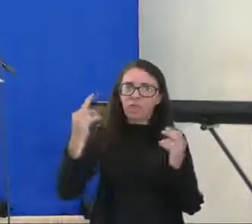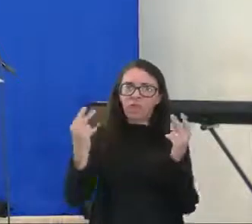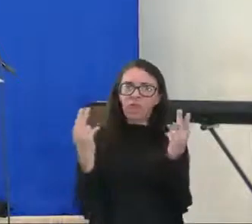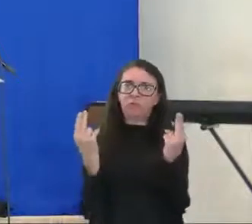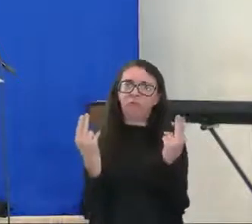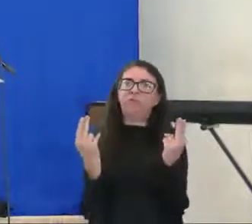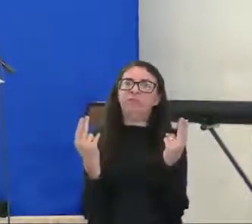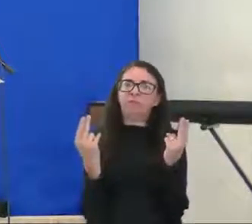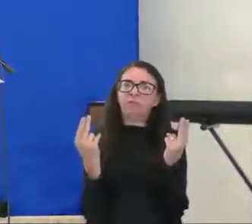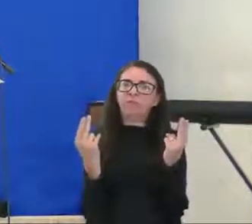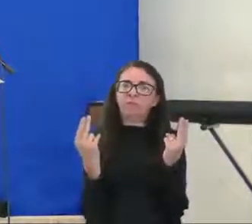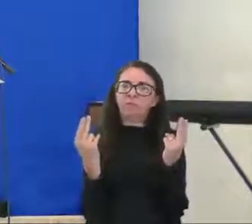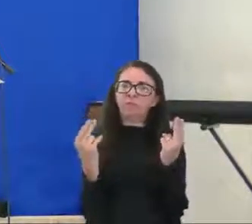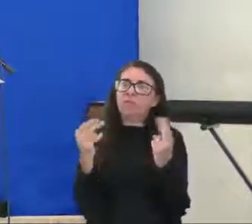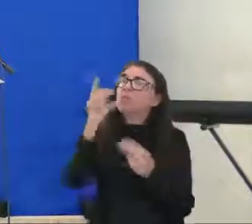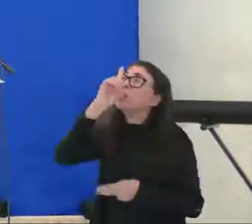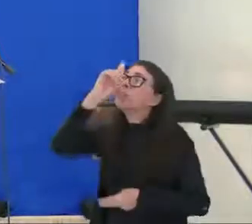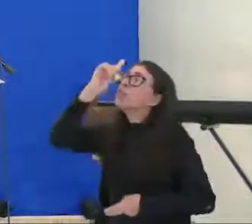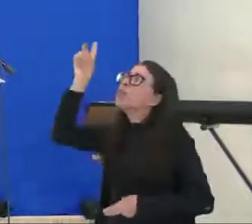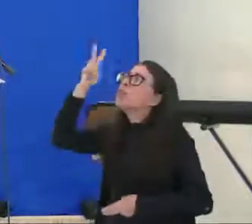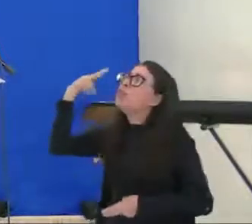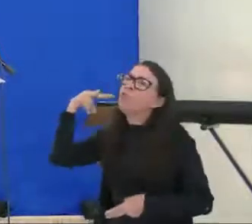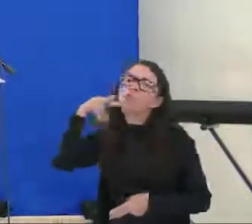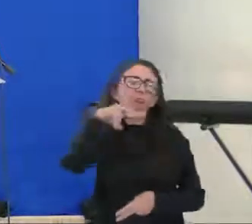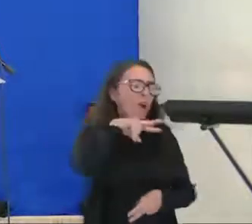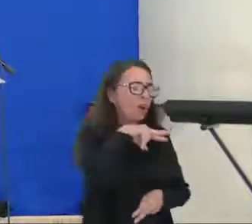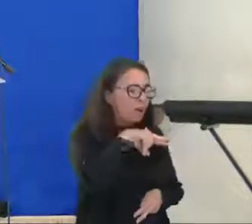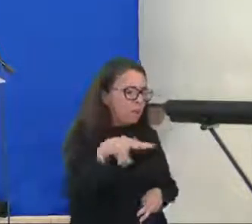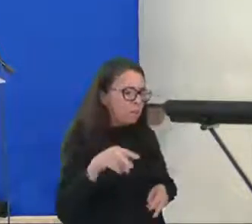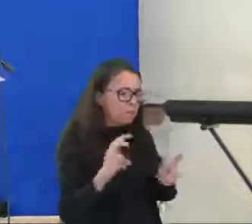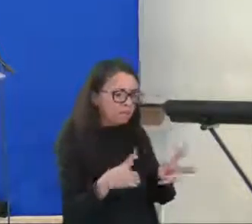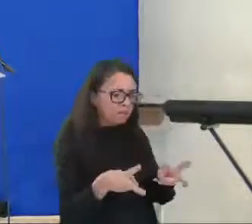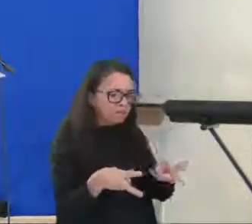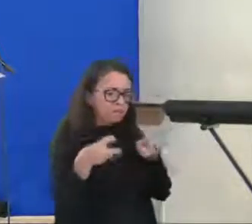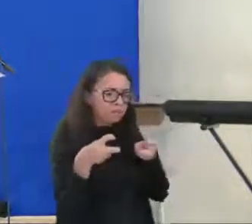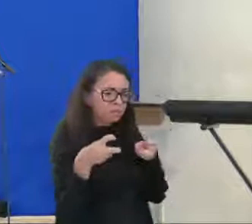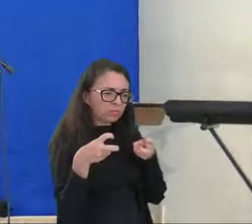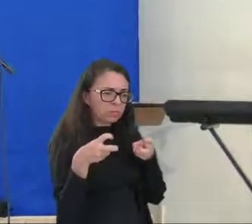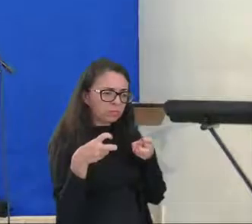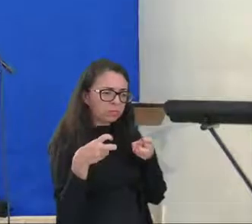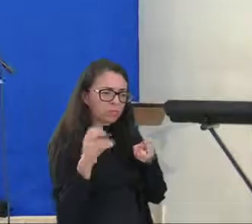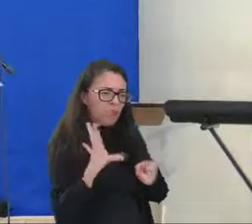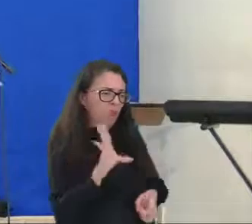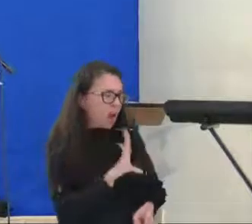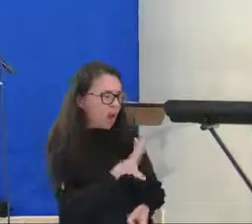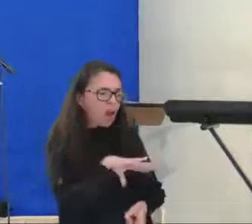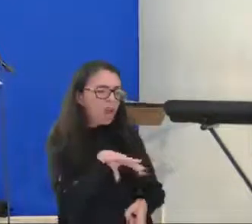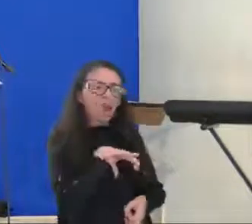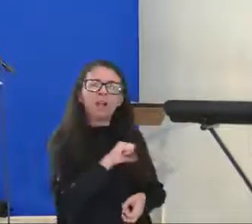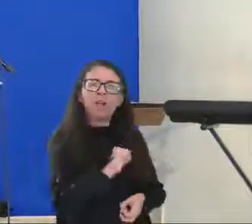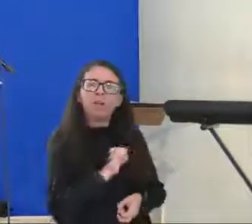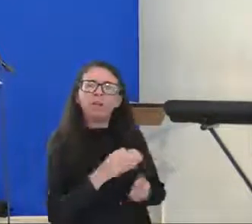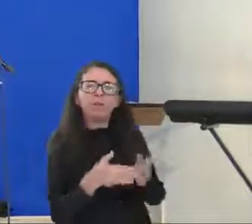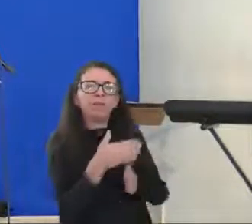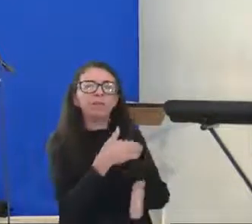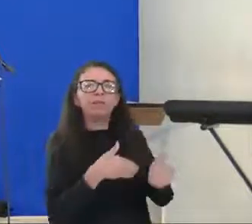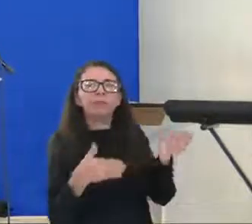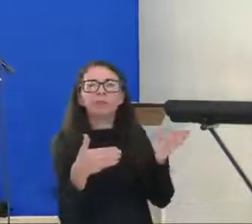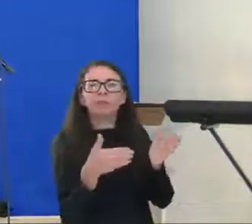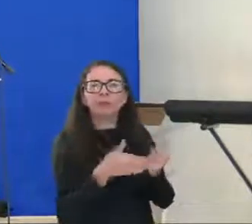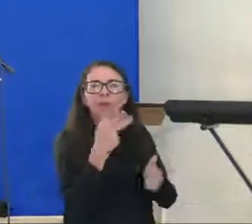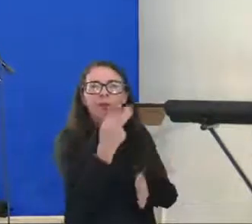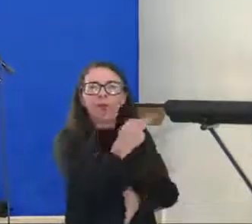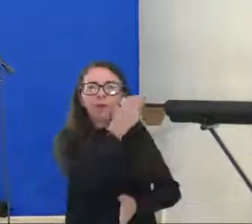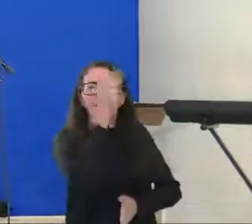Os membros do corpo que parecem ser mais fracos são necessários. E